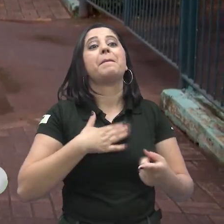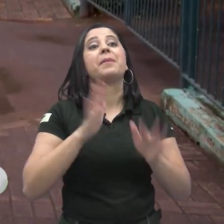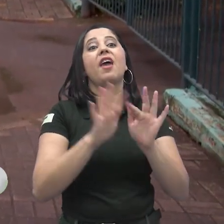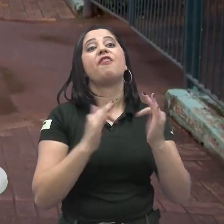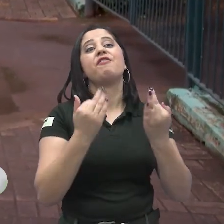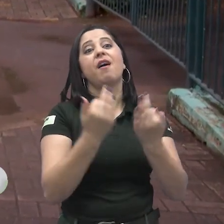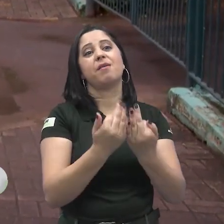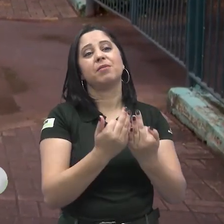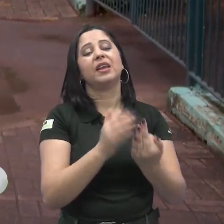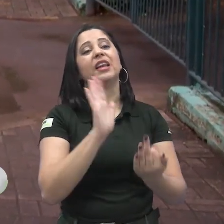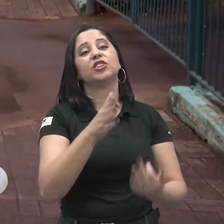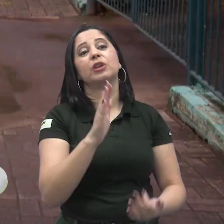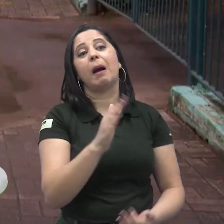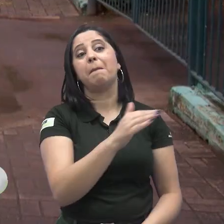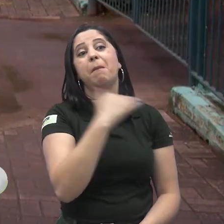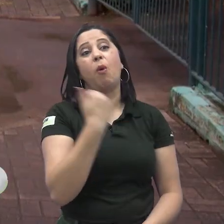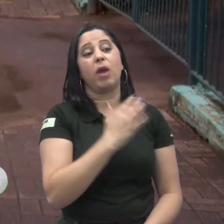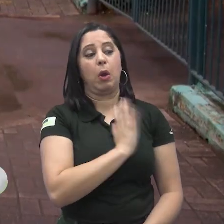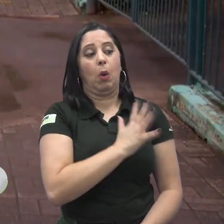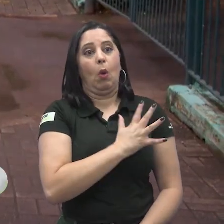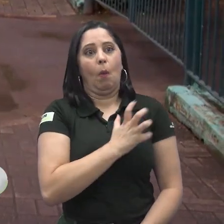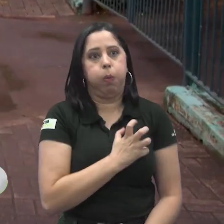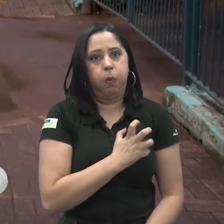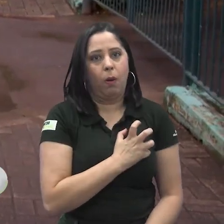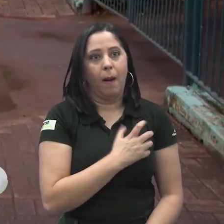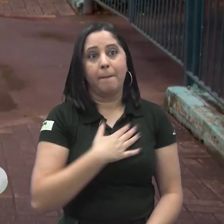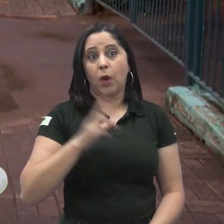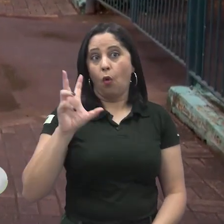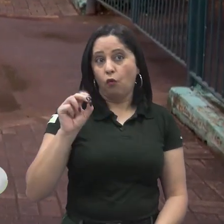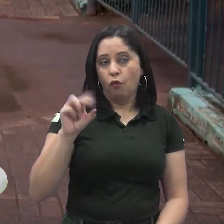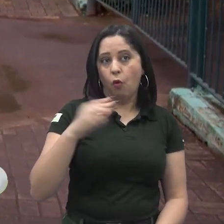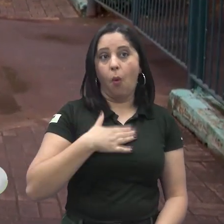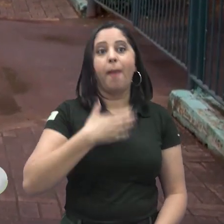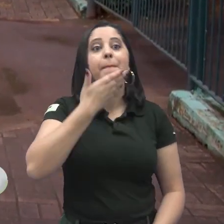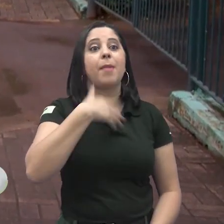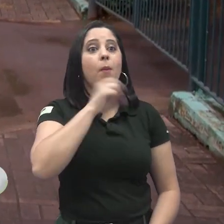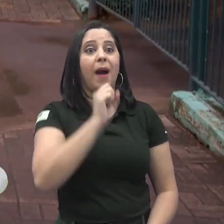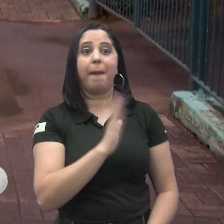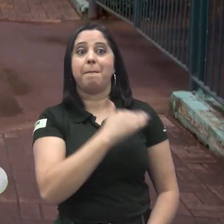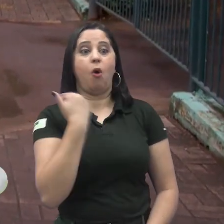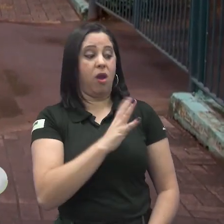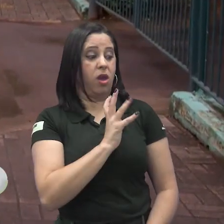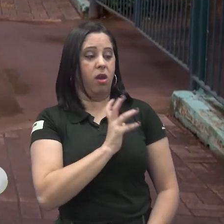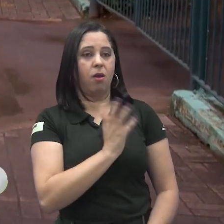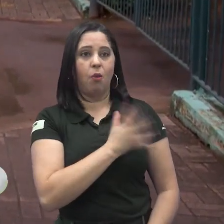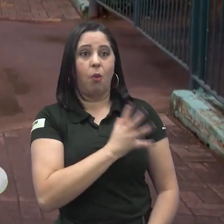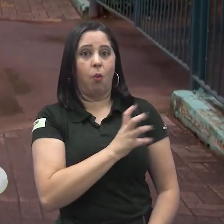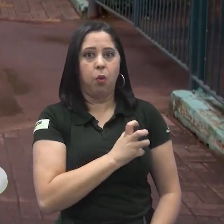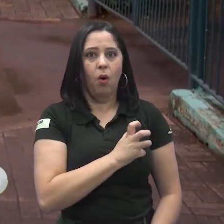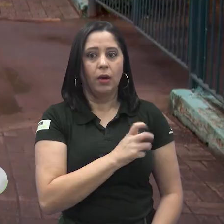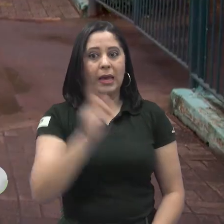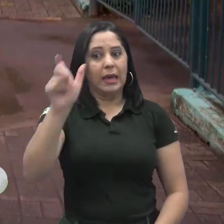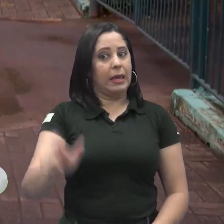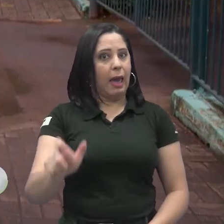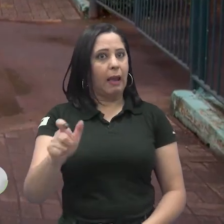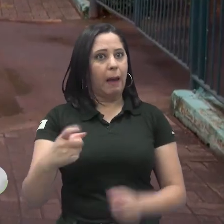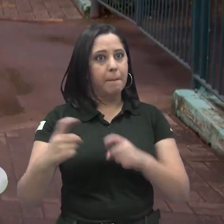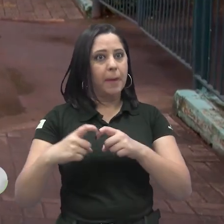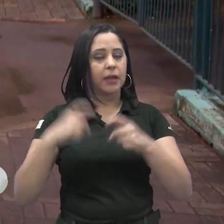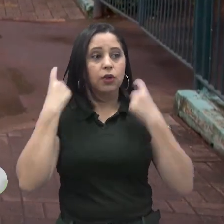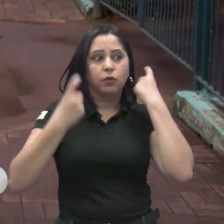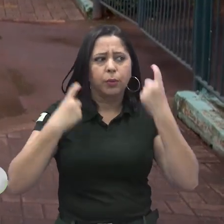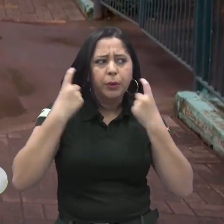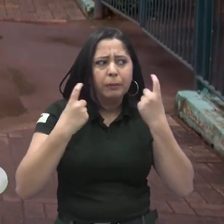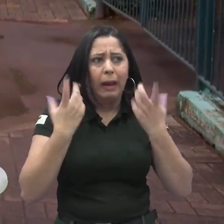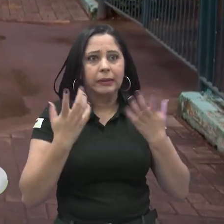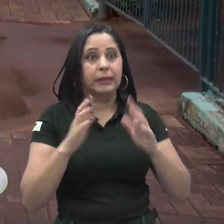de falecimento por infarto já na minha família, tanto do meu avô quanto do meu pai. E aí ela ficou muito preocupada, porque eu estava numa rotina muito intensa. Nisso eu comecei a